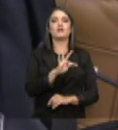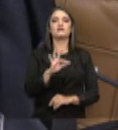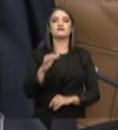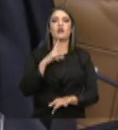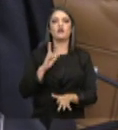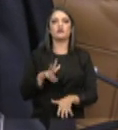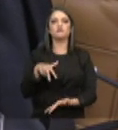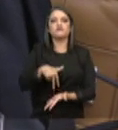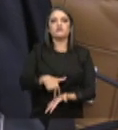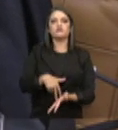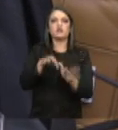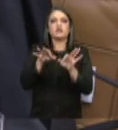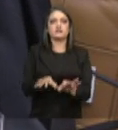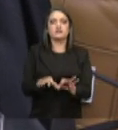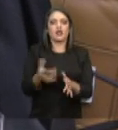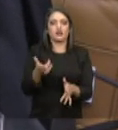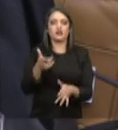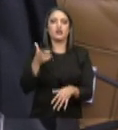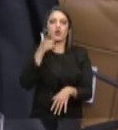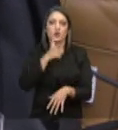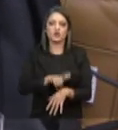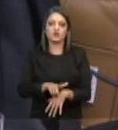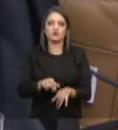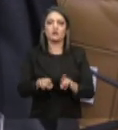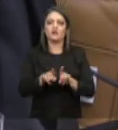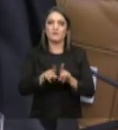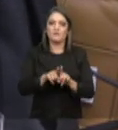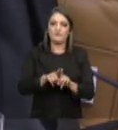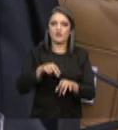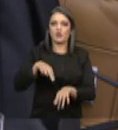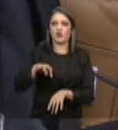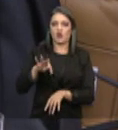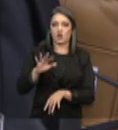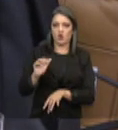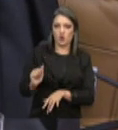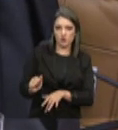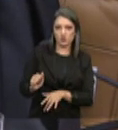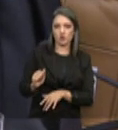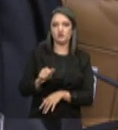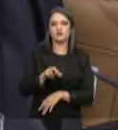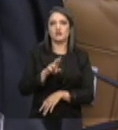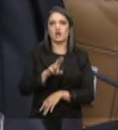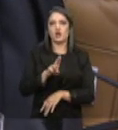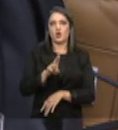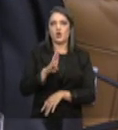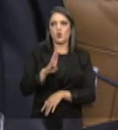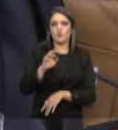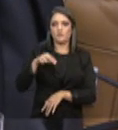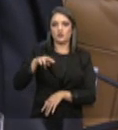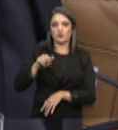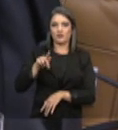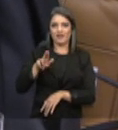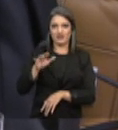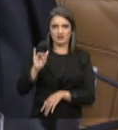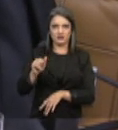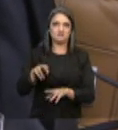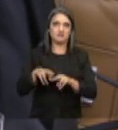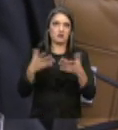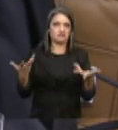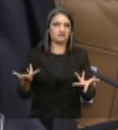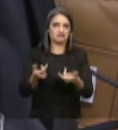o que conquistou com uma nota Rubi Nogueira palma palma por sua brilhosa cuidado